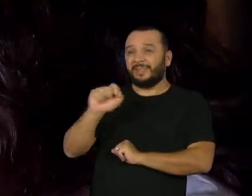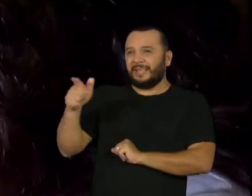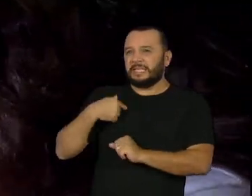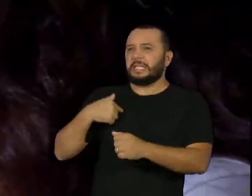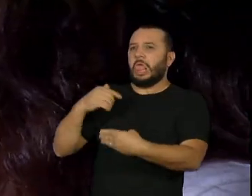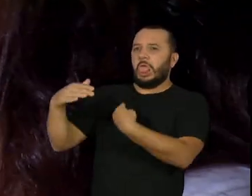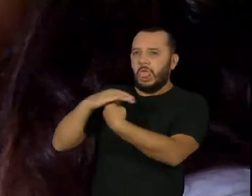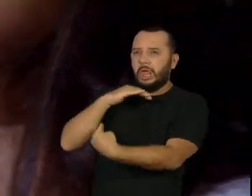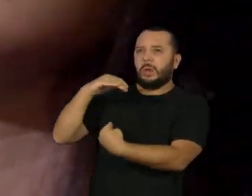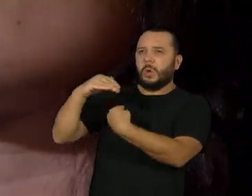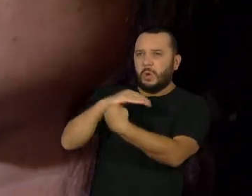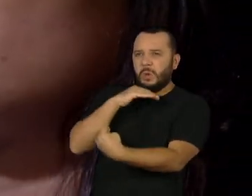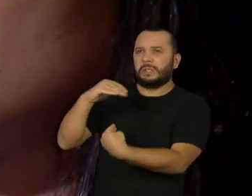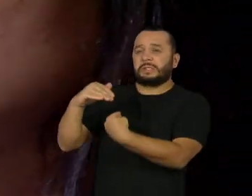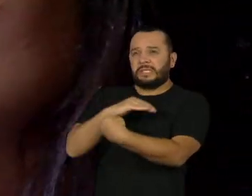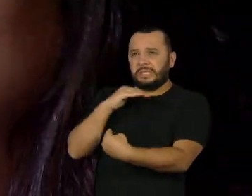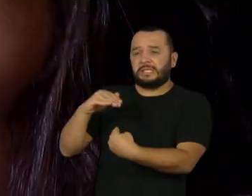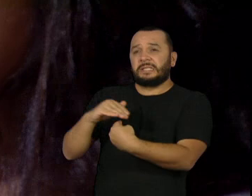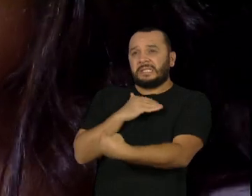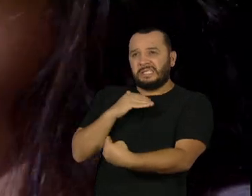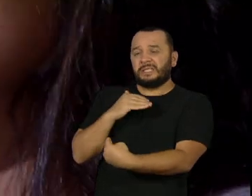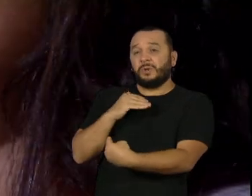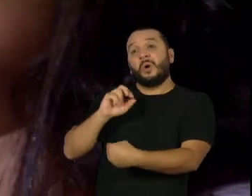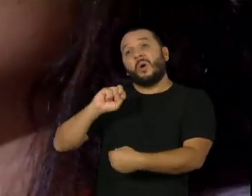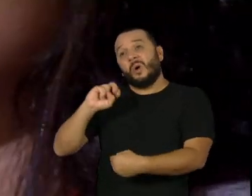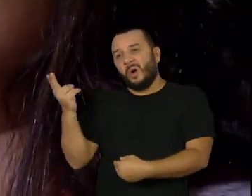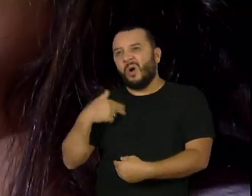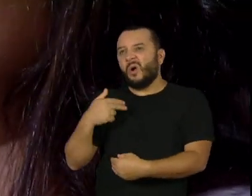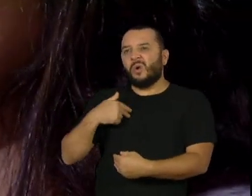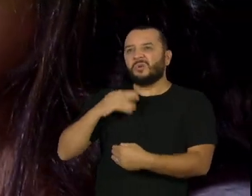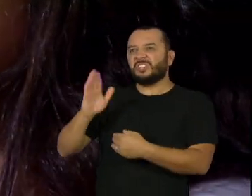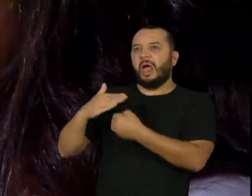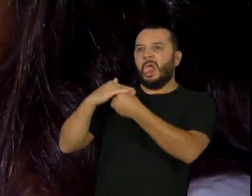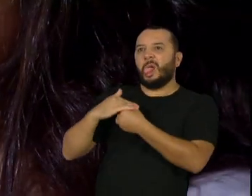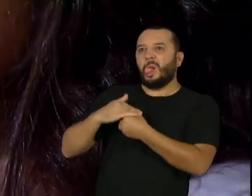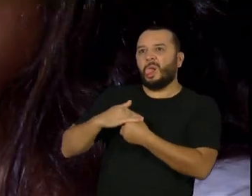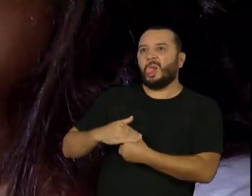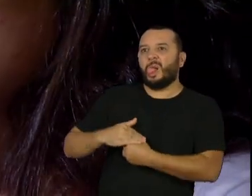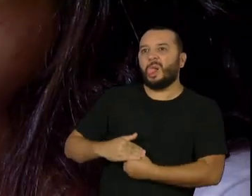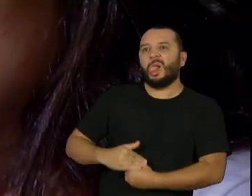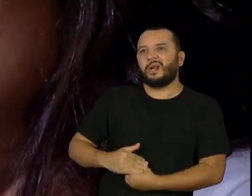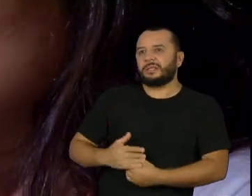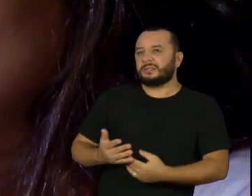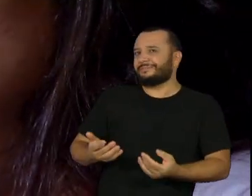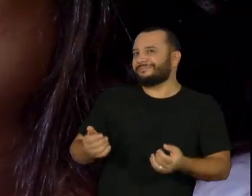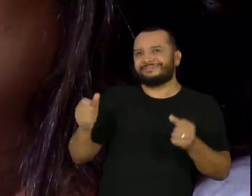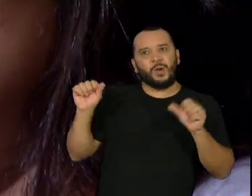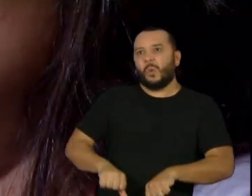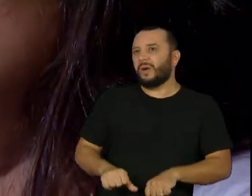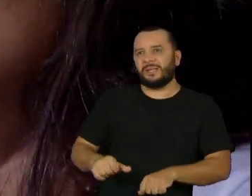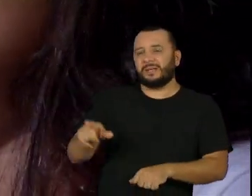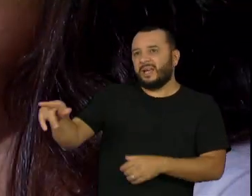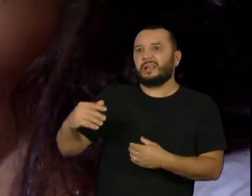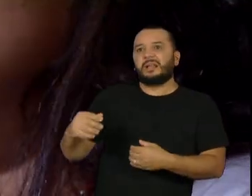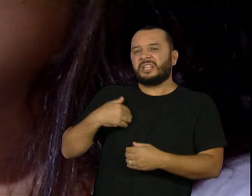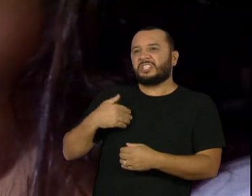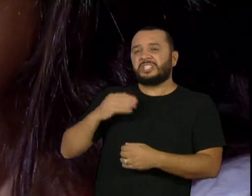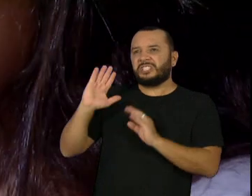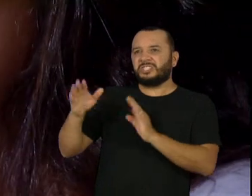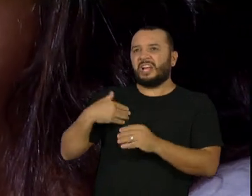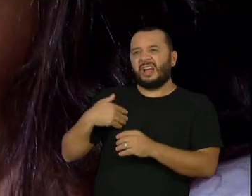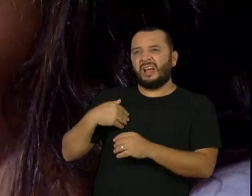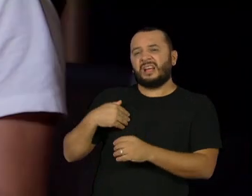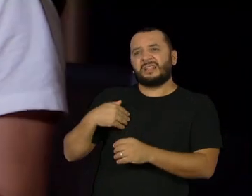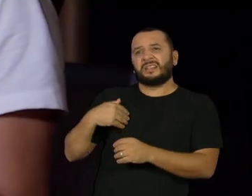desaconselhamentos ou quando a gente recebe desencorajamento antes de começar um projeto, aquilo pode ser muito desestimulante, pode nos enfraquecer